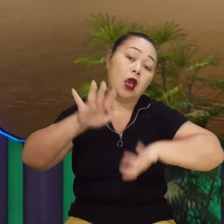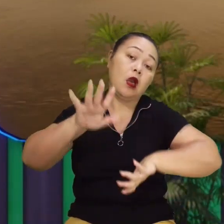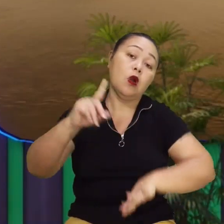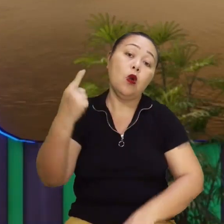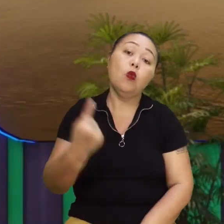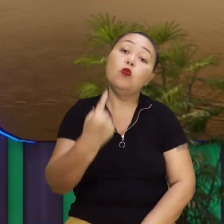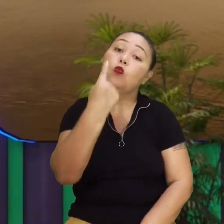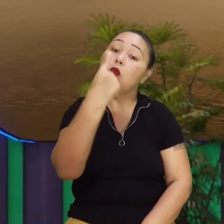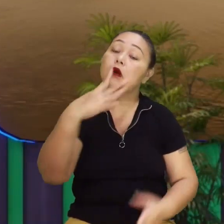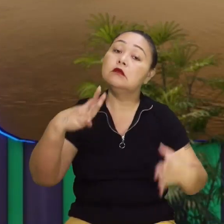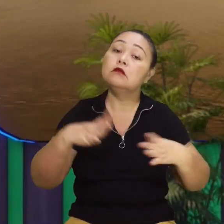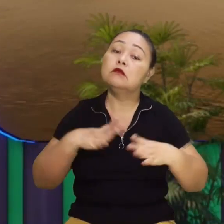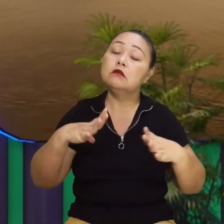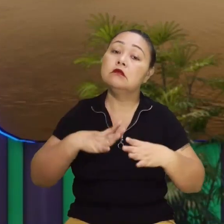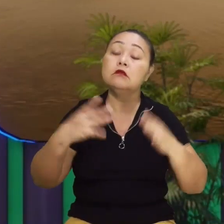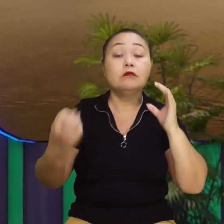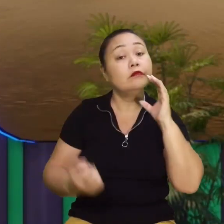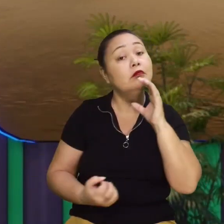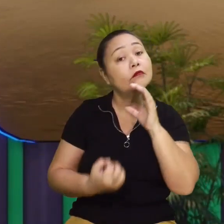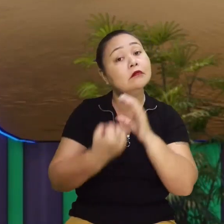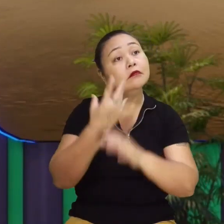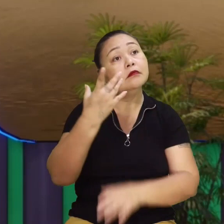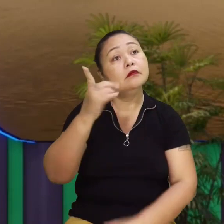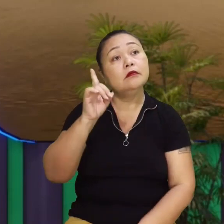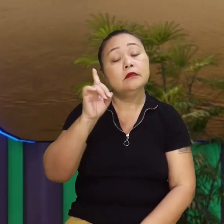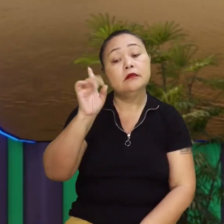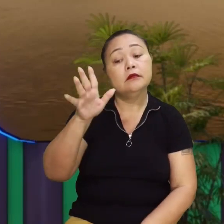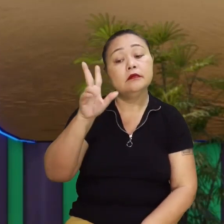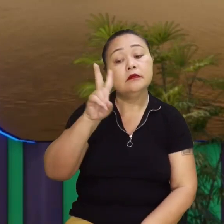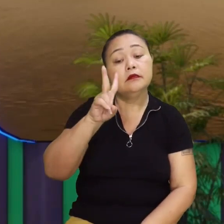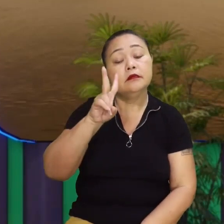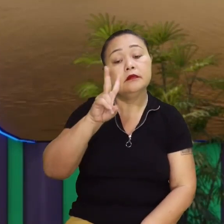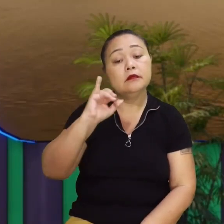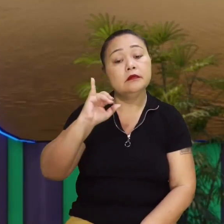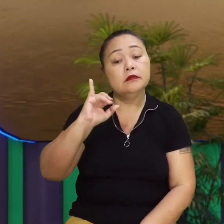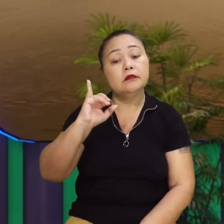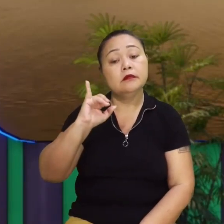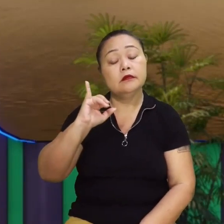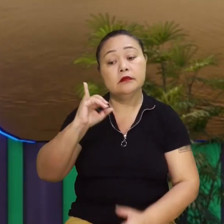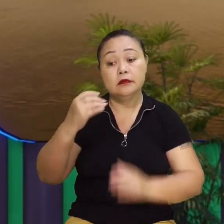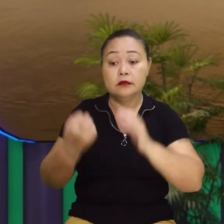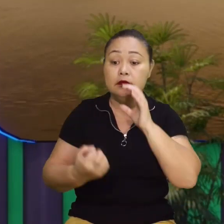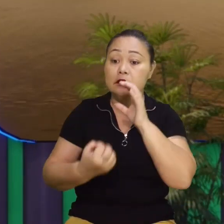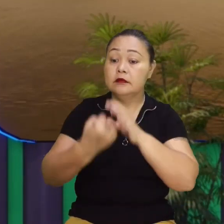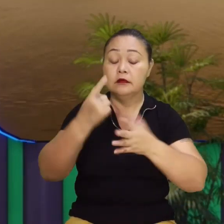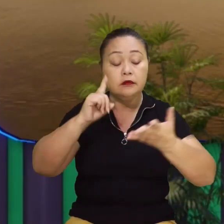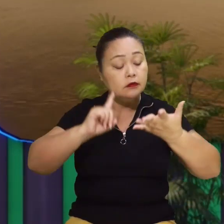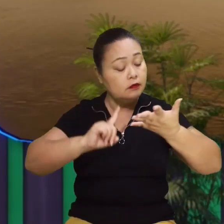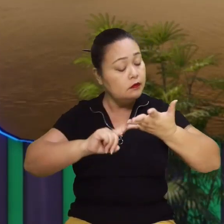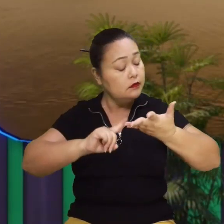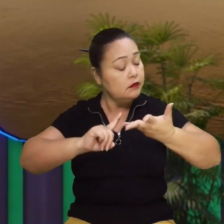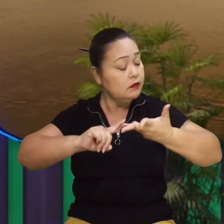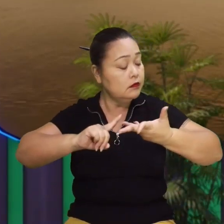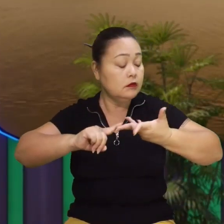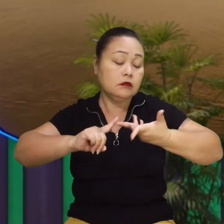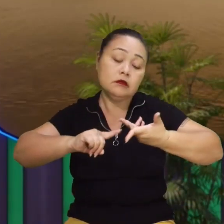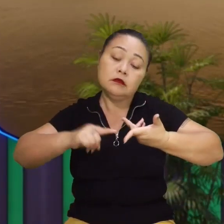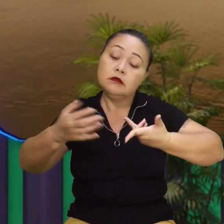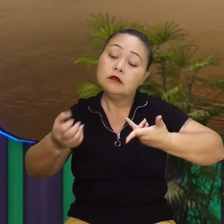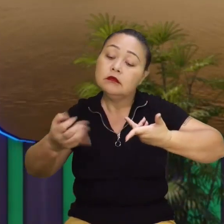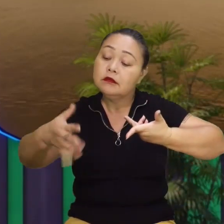uma cidade dessa quando ela é criada mas Surgiu uma série de novas